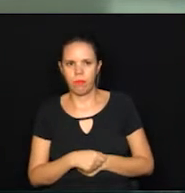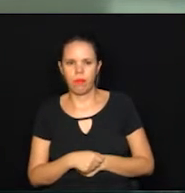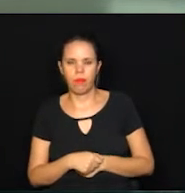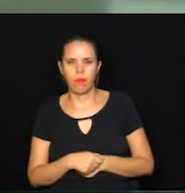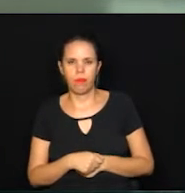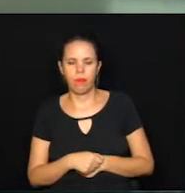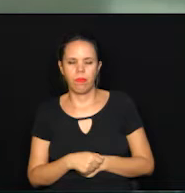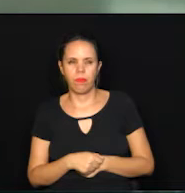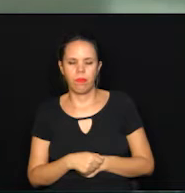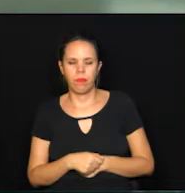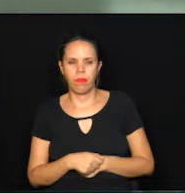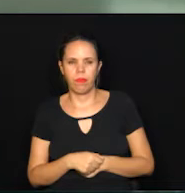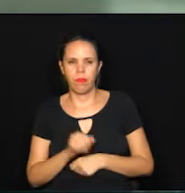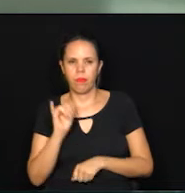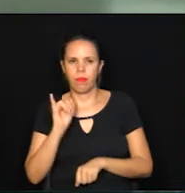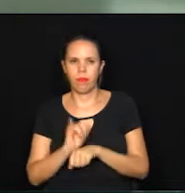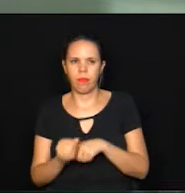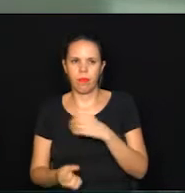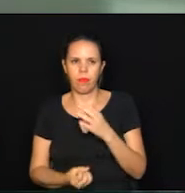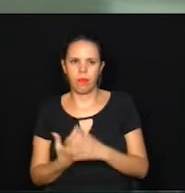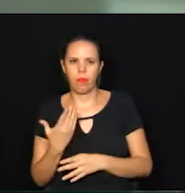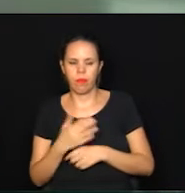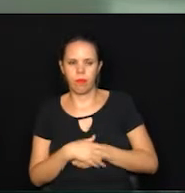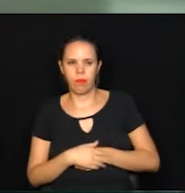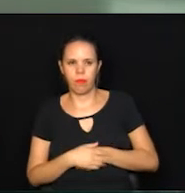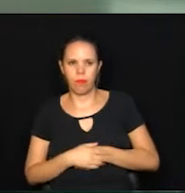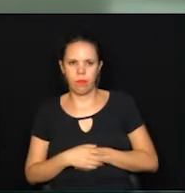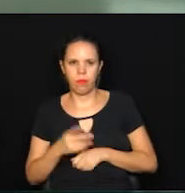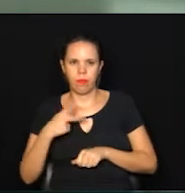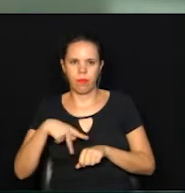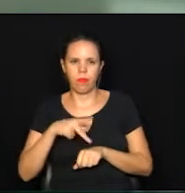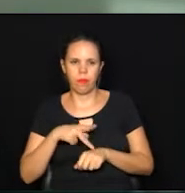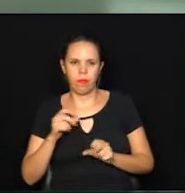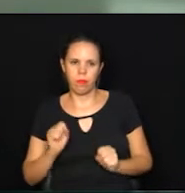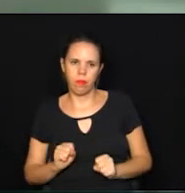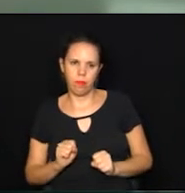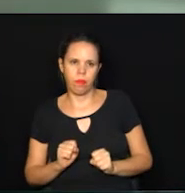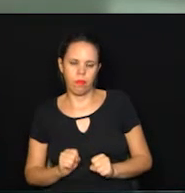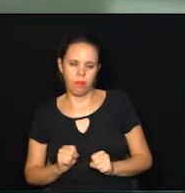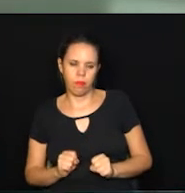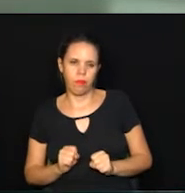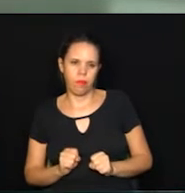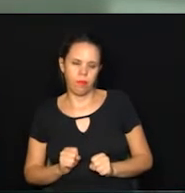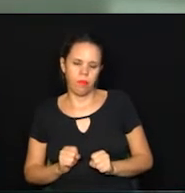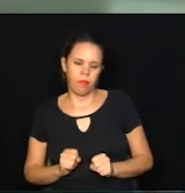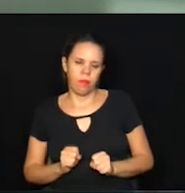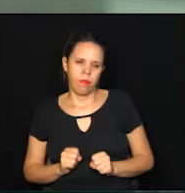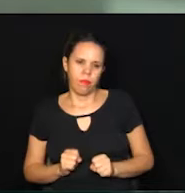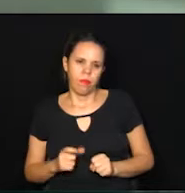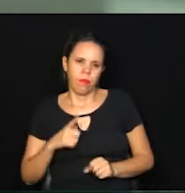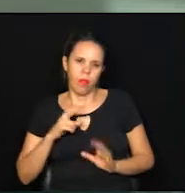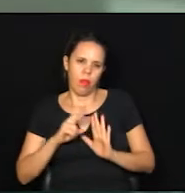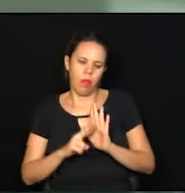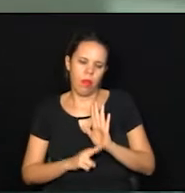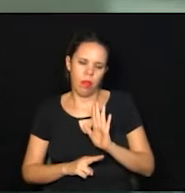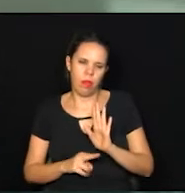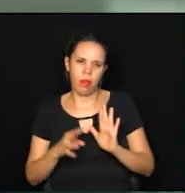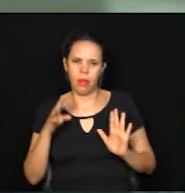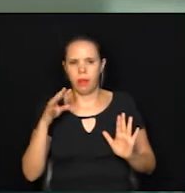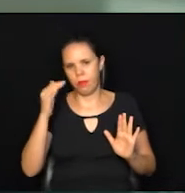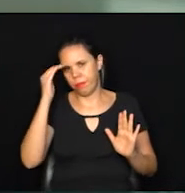No tabuleiro internacional, um país ele pode jogar de acordo com as regras,